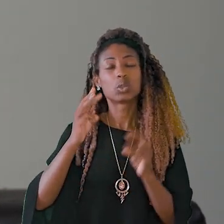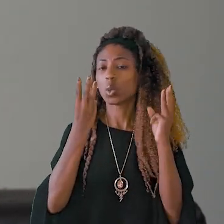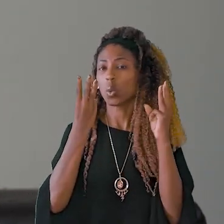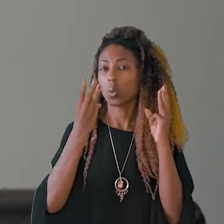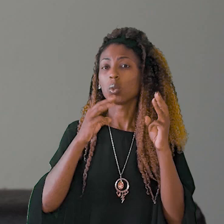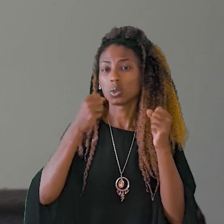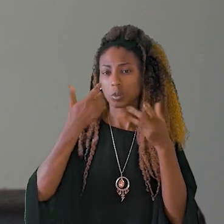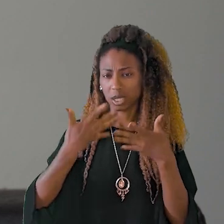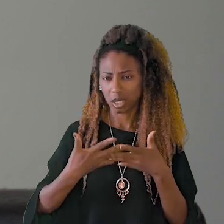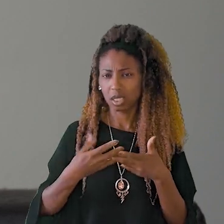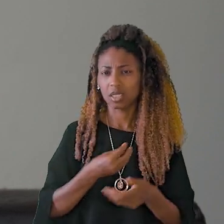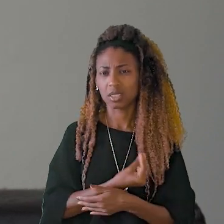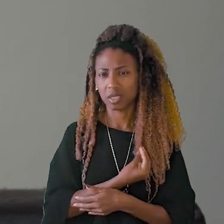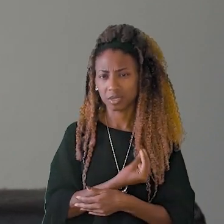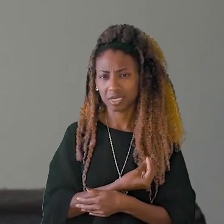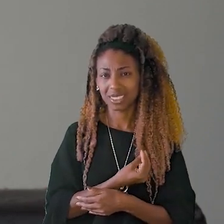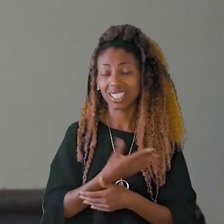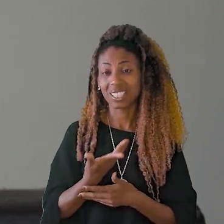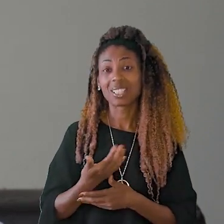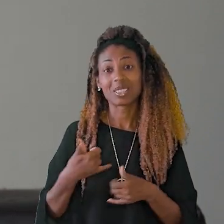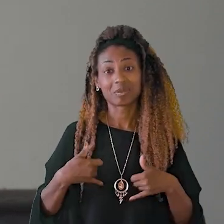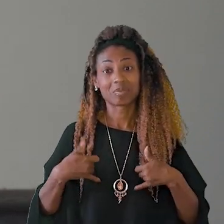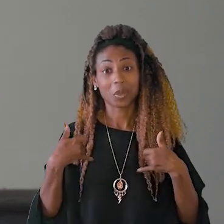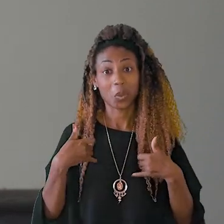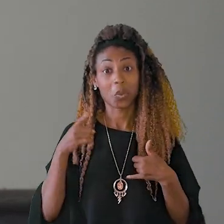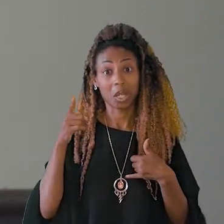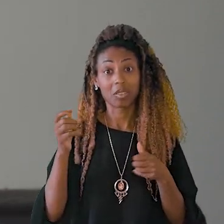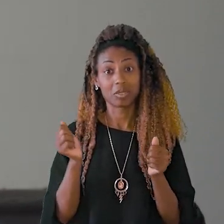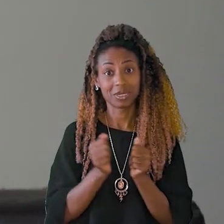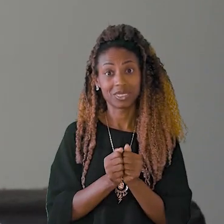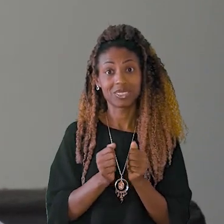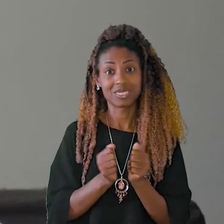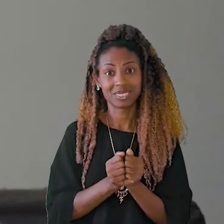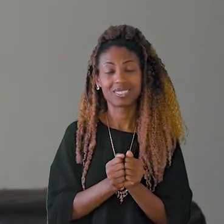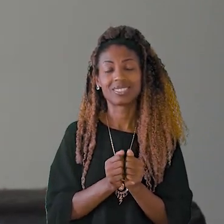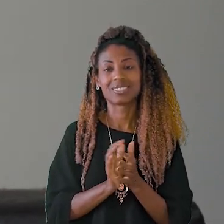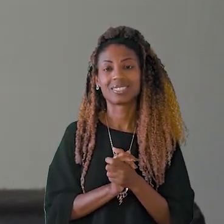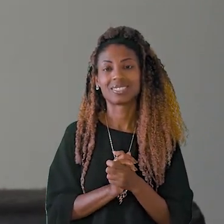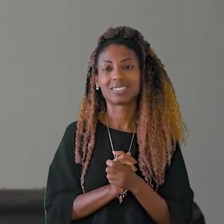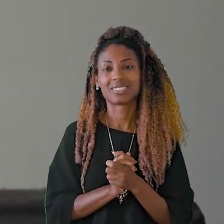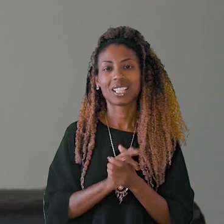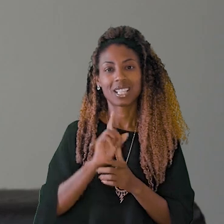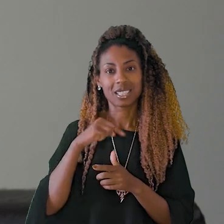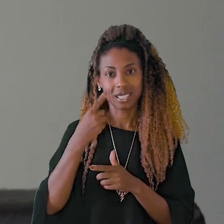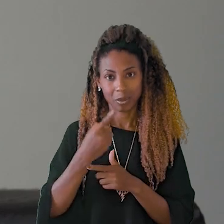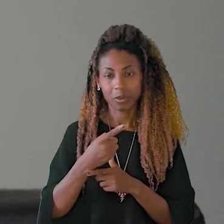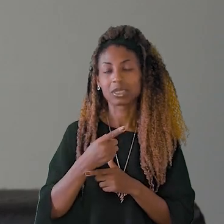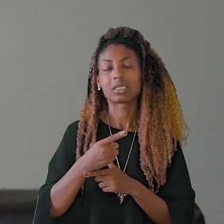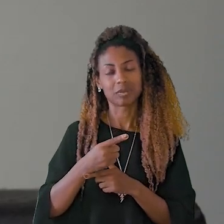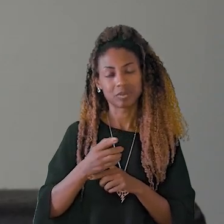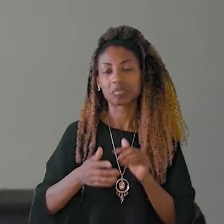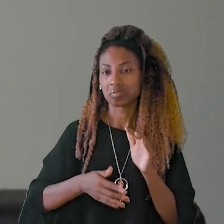sabe, nem viveu com a filha dela direito, falar sobre mim. 2 meses a gente foi pra São Paulo, gravar com a Multishow.